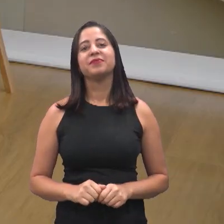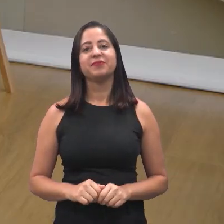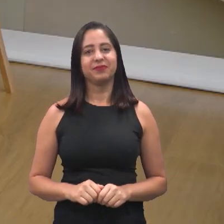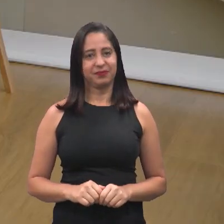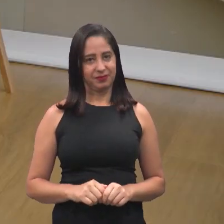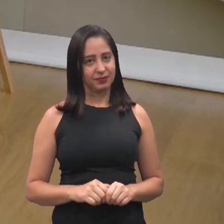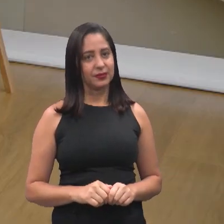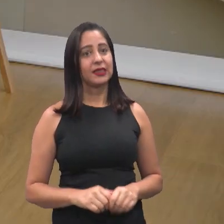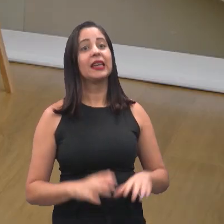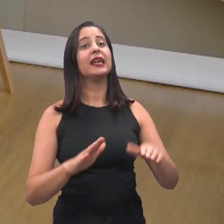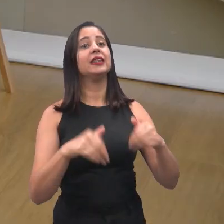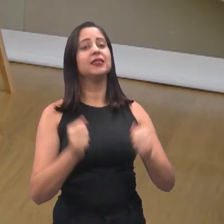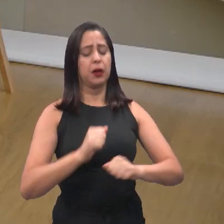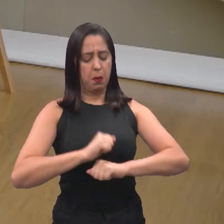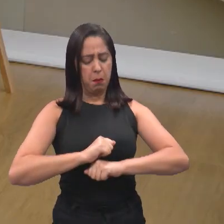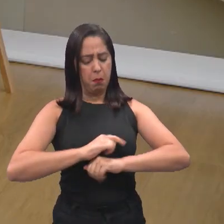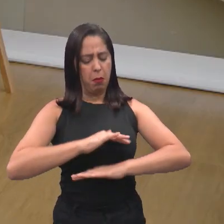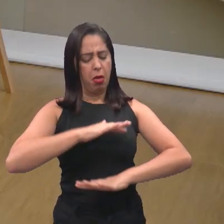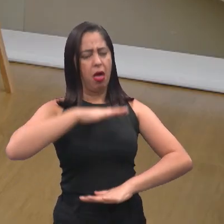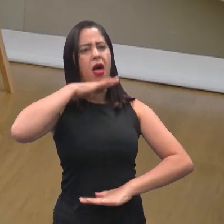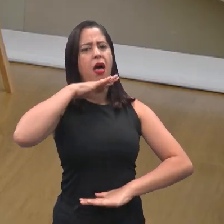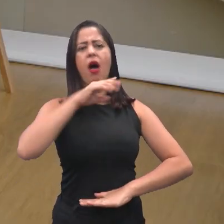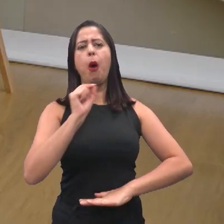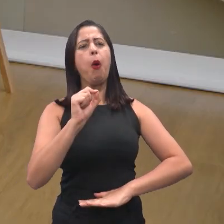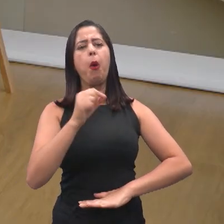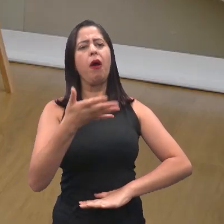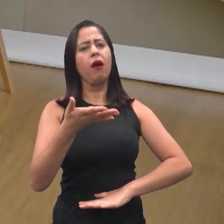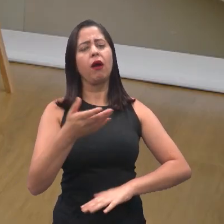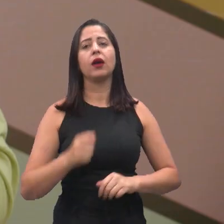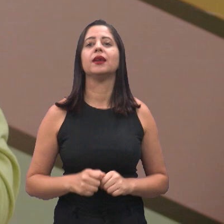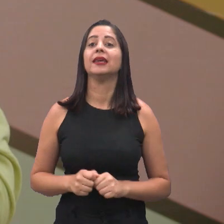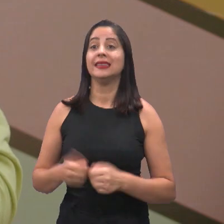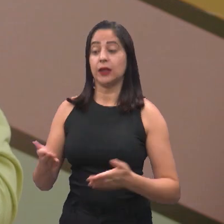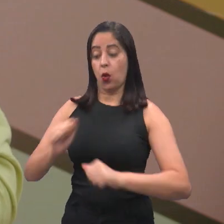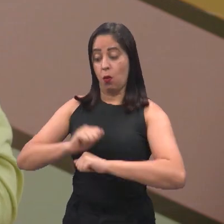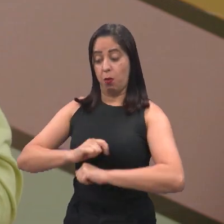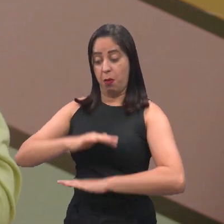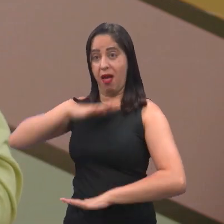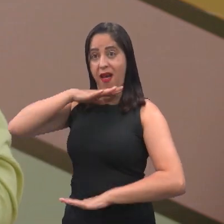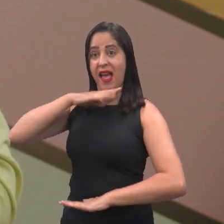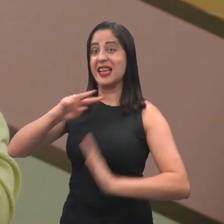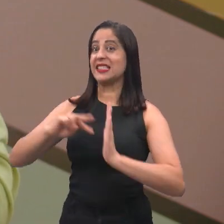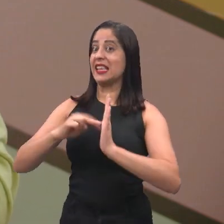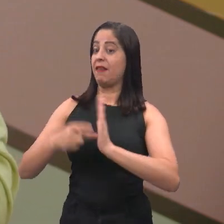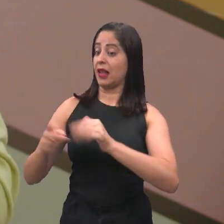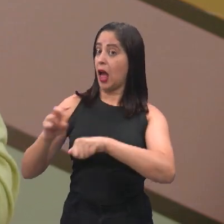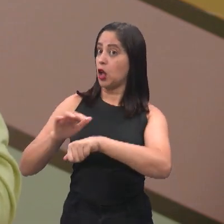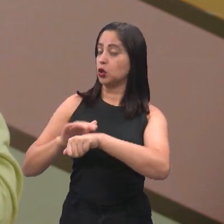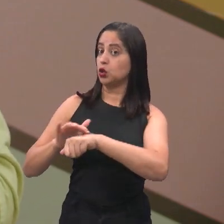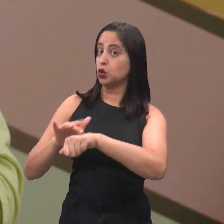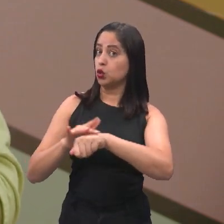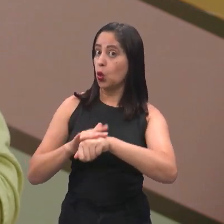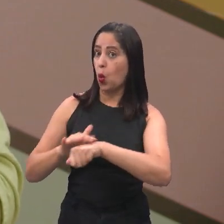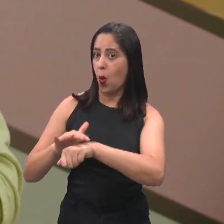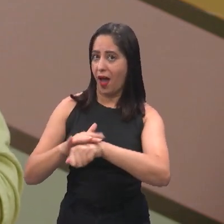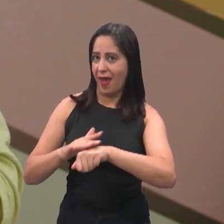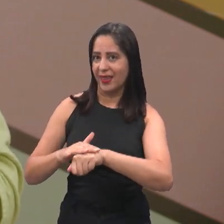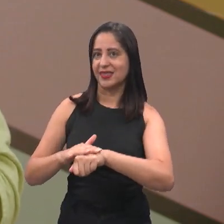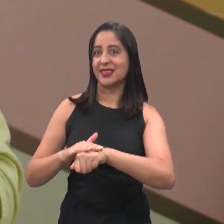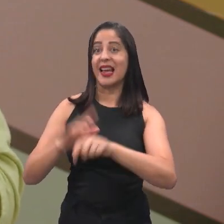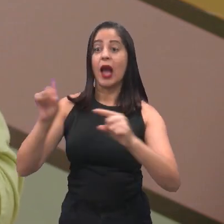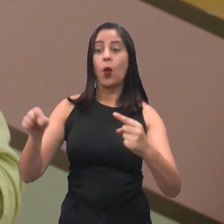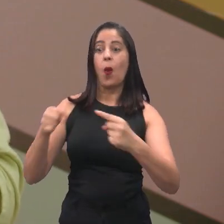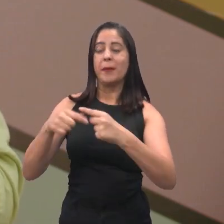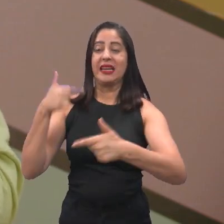o que é exatamente o burnout? O burnout hoje ele é uma patologia, como você bem falou, que está atrelada ao trabalho, mas